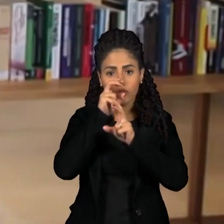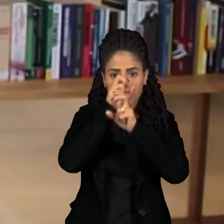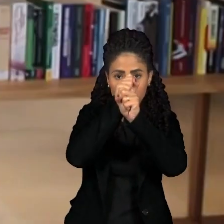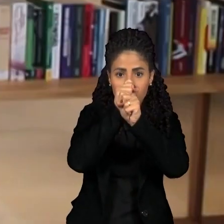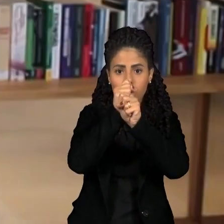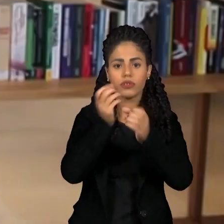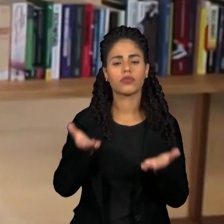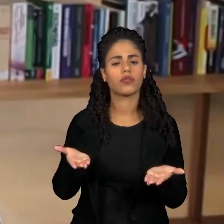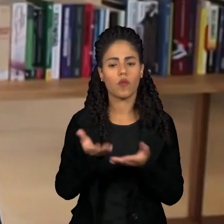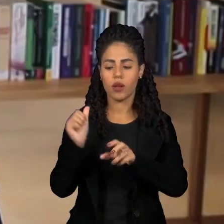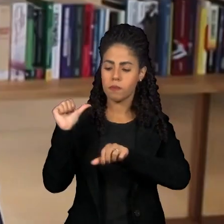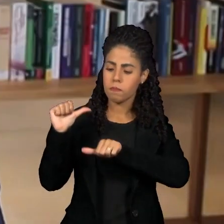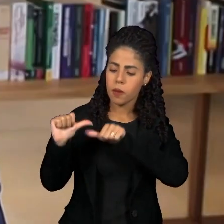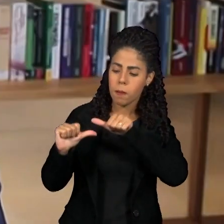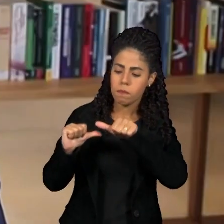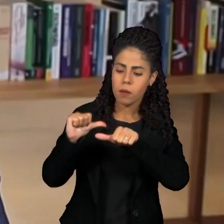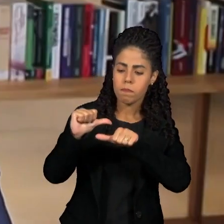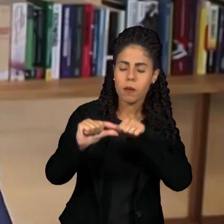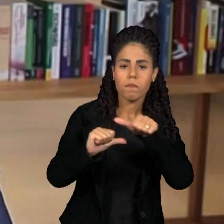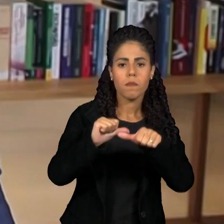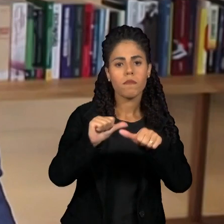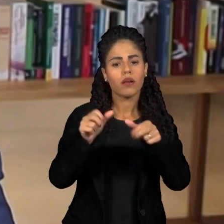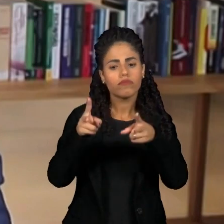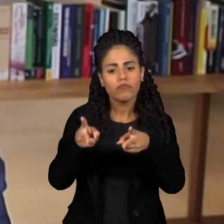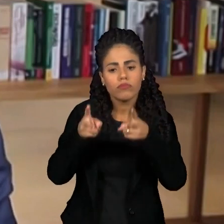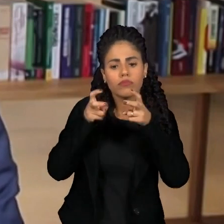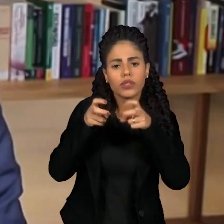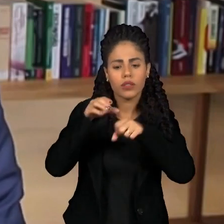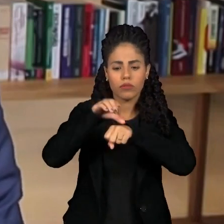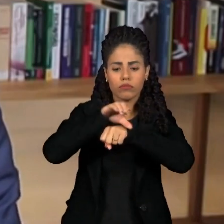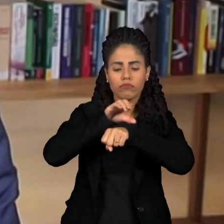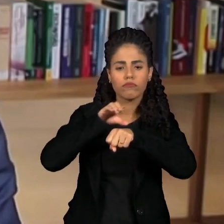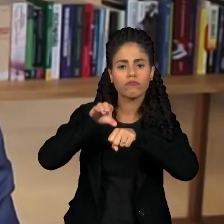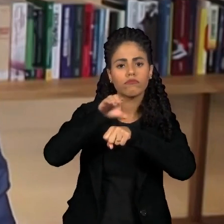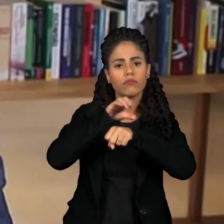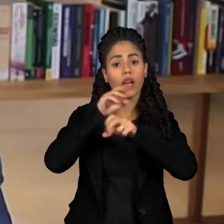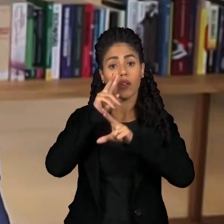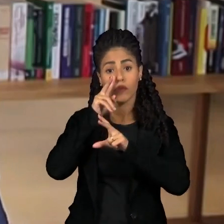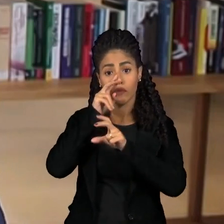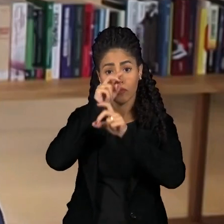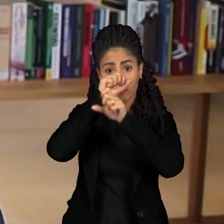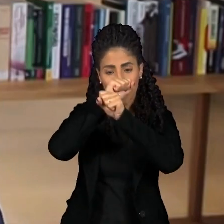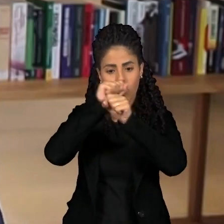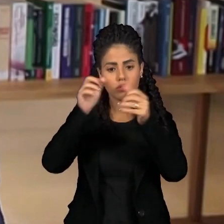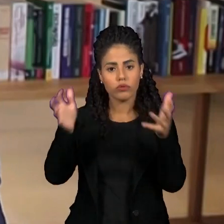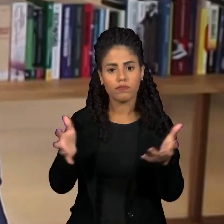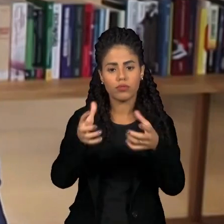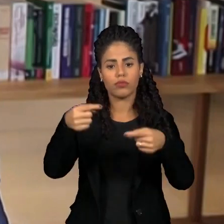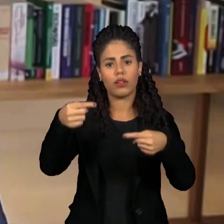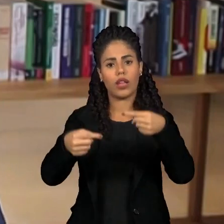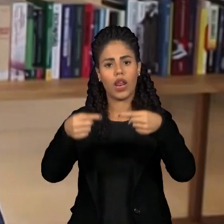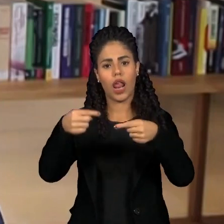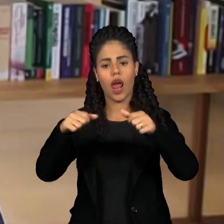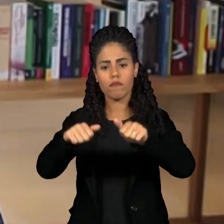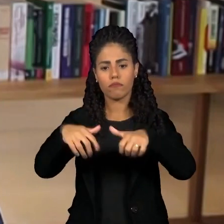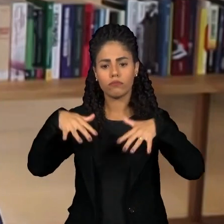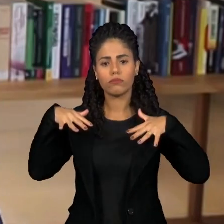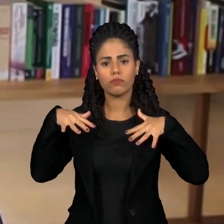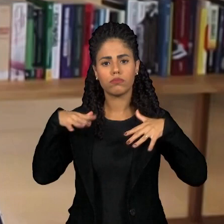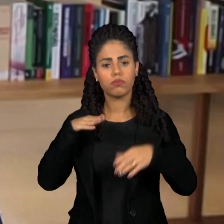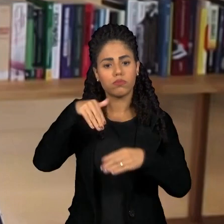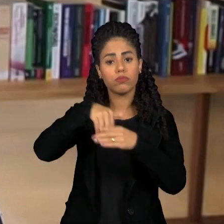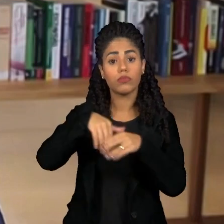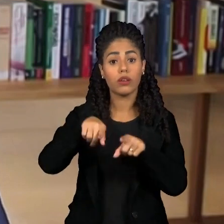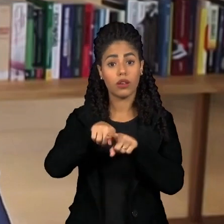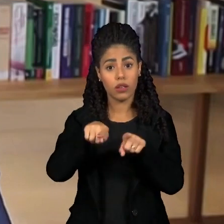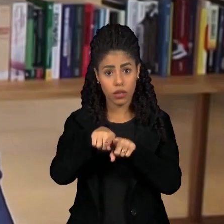de mudanças que a gente teve institucionais que fortaleceram em alguma medida o Congresso e, ao fortalecerem o Congresso, também fortaleceram o